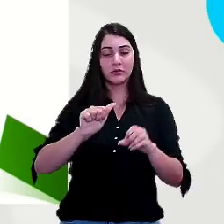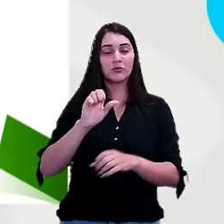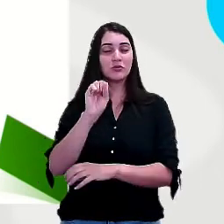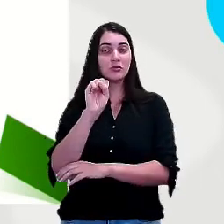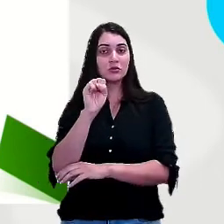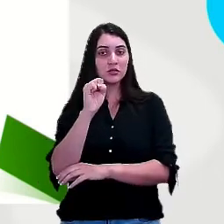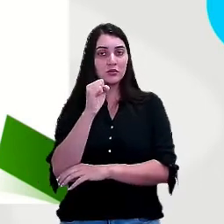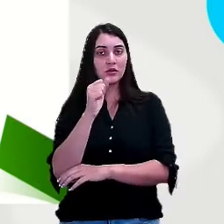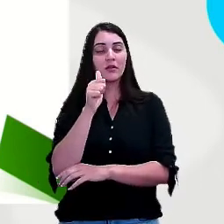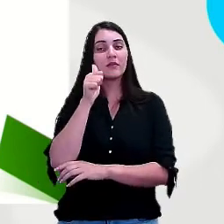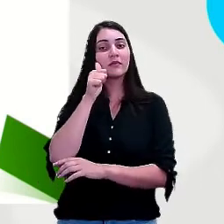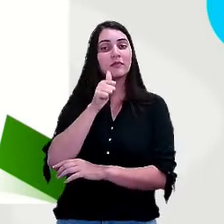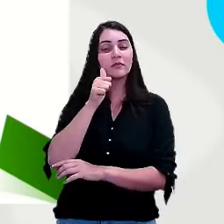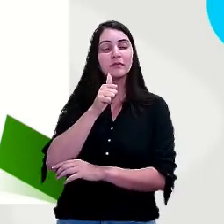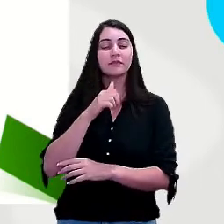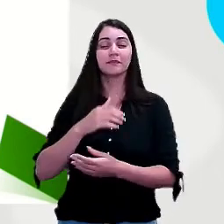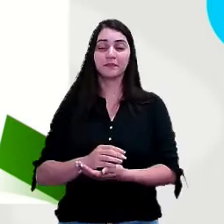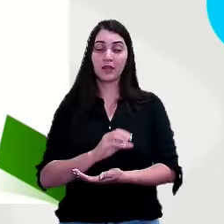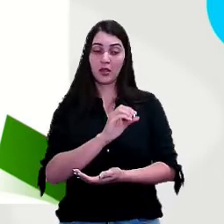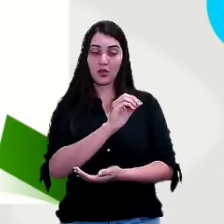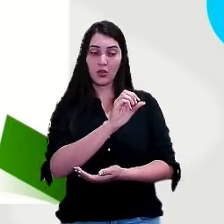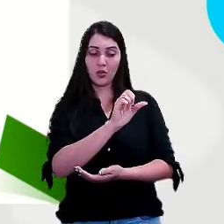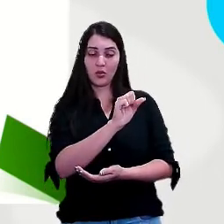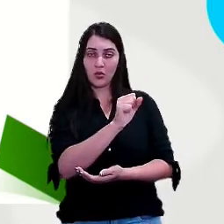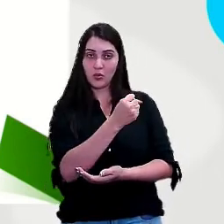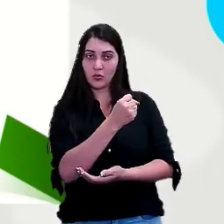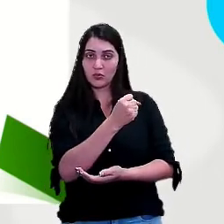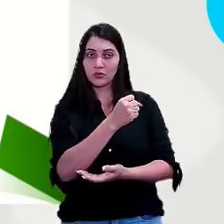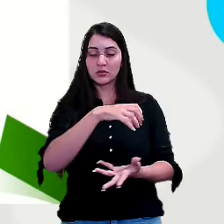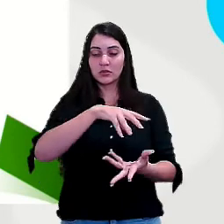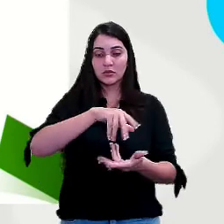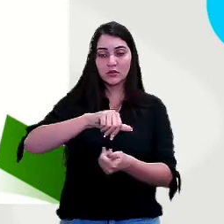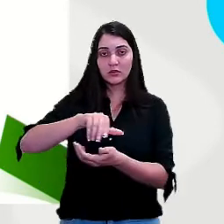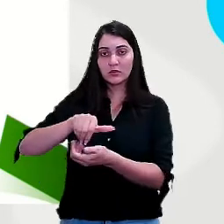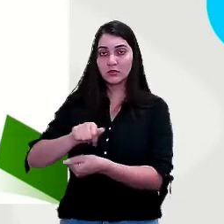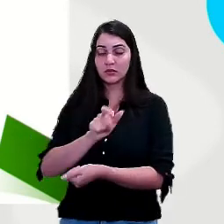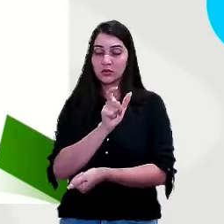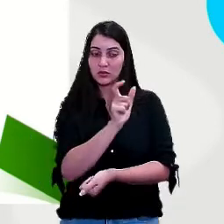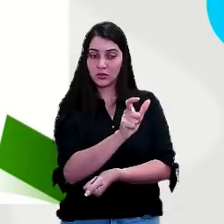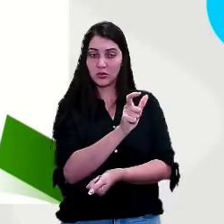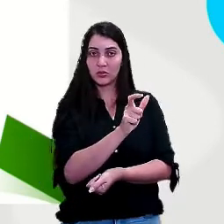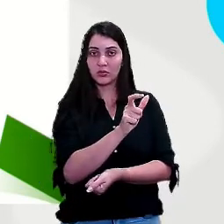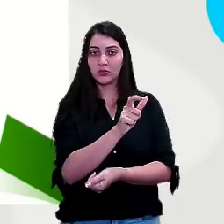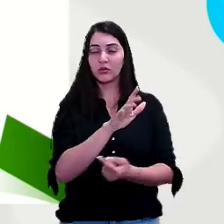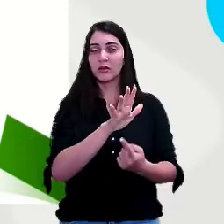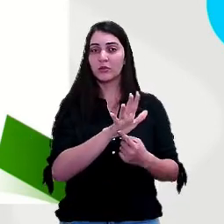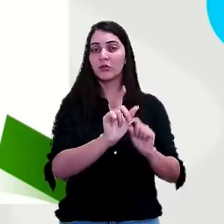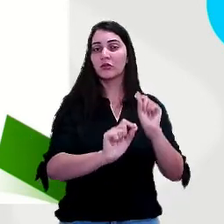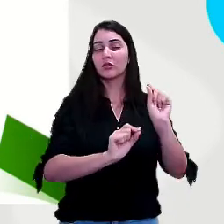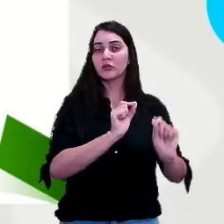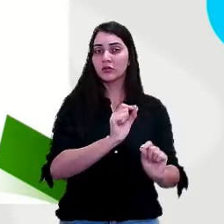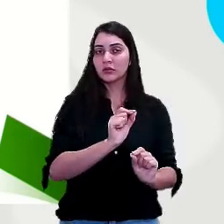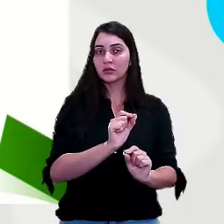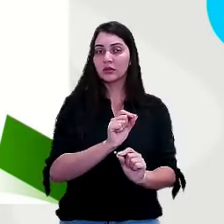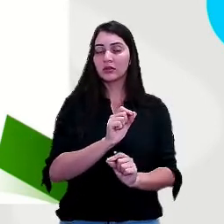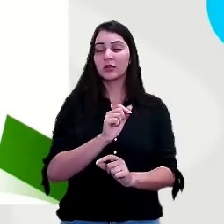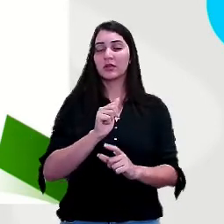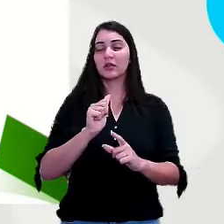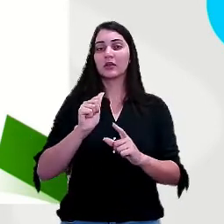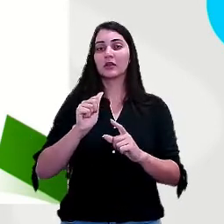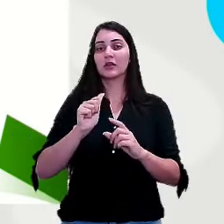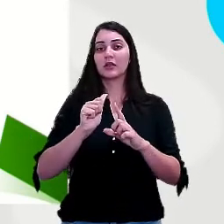feminino. Os planetas. O os, ele está aí com destaque de